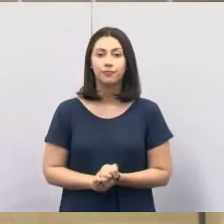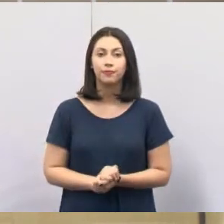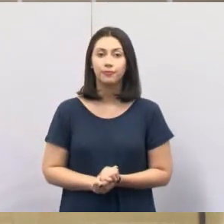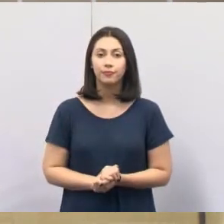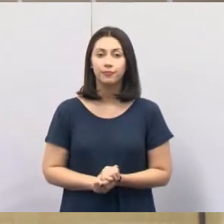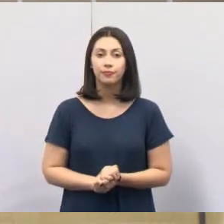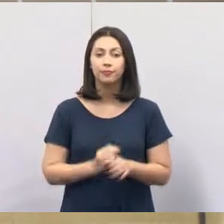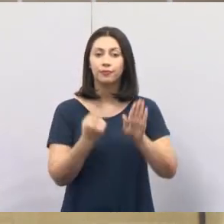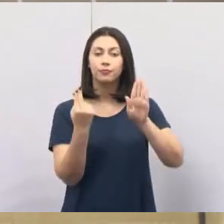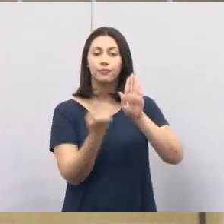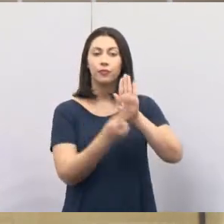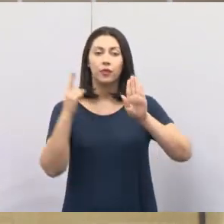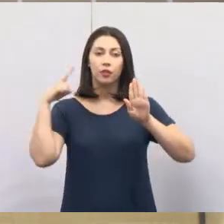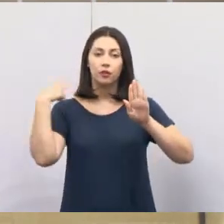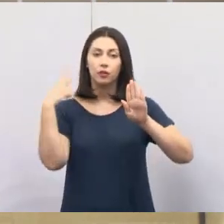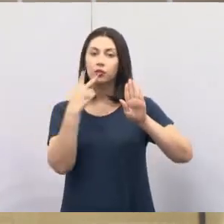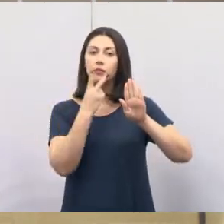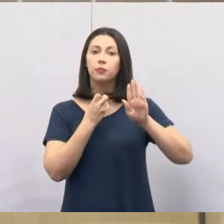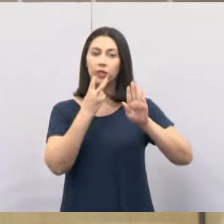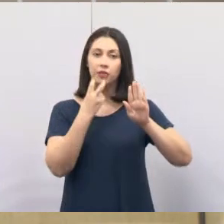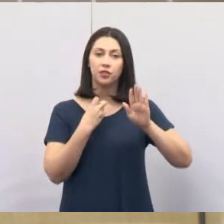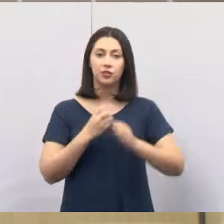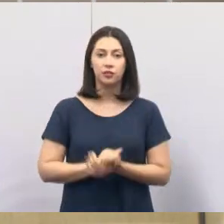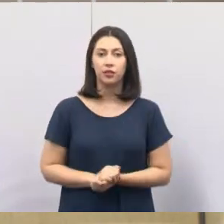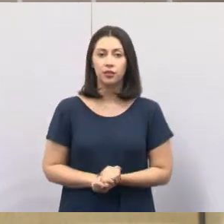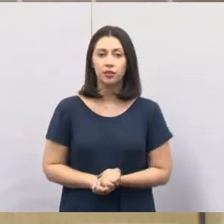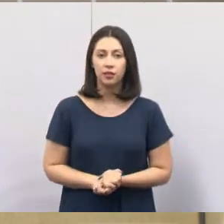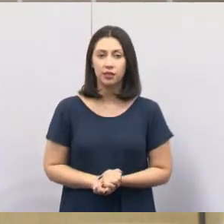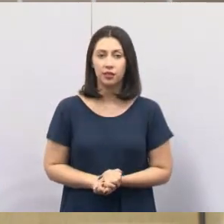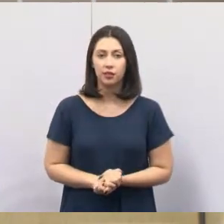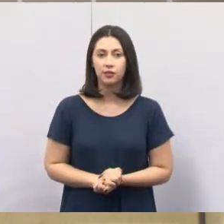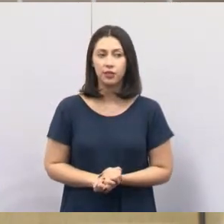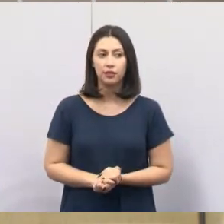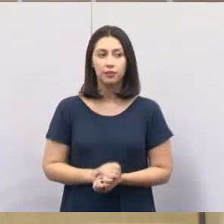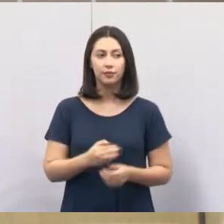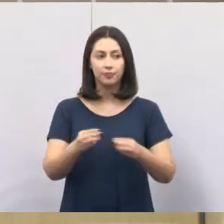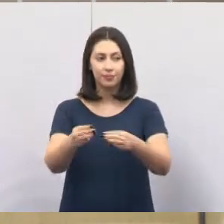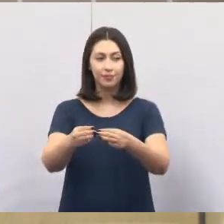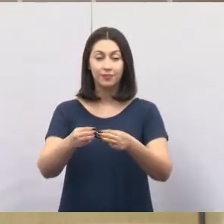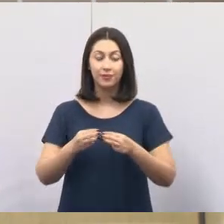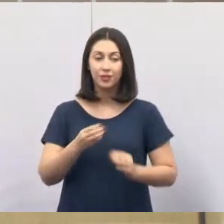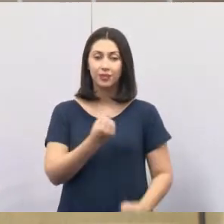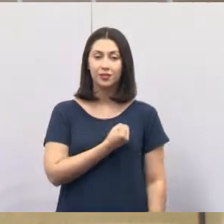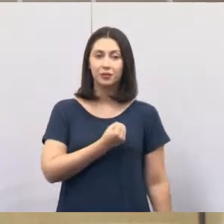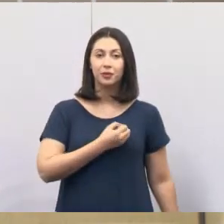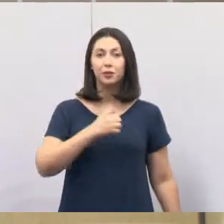manifestação. Autoria, vereador Valmir do Parque Meia Lua. Moção